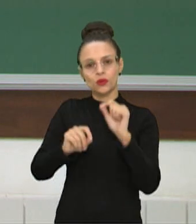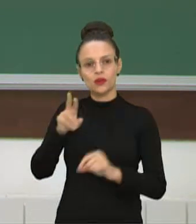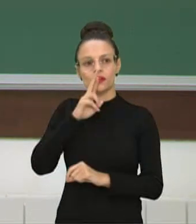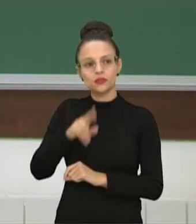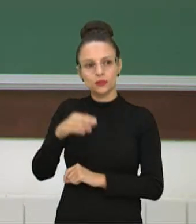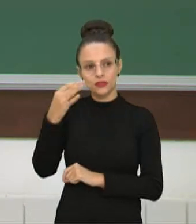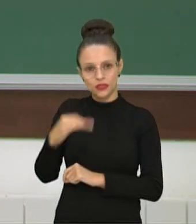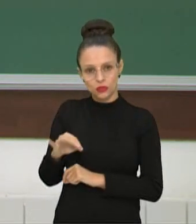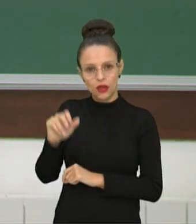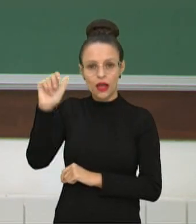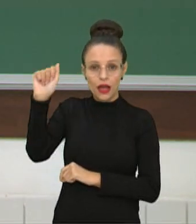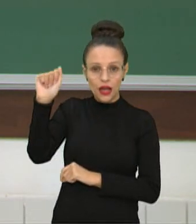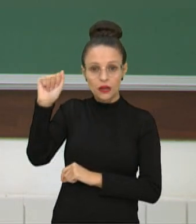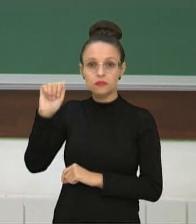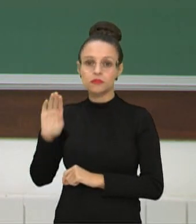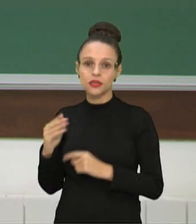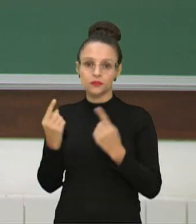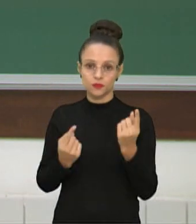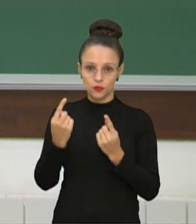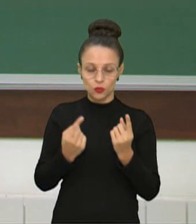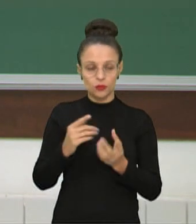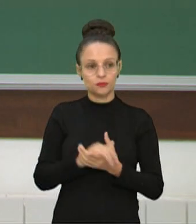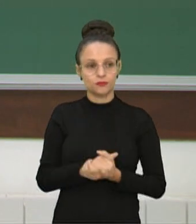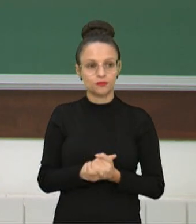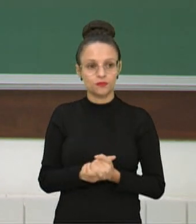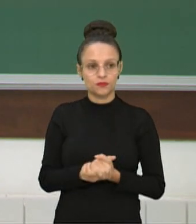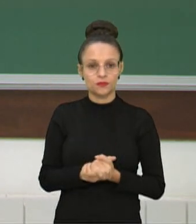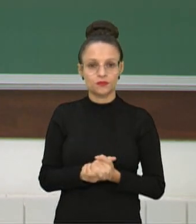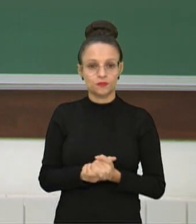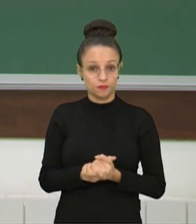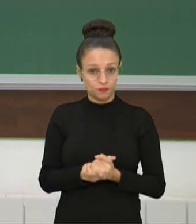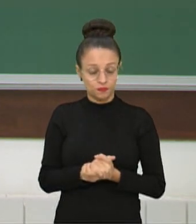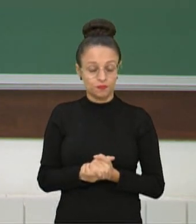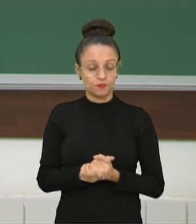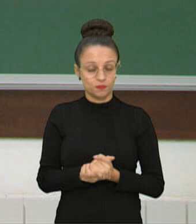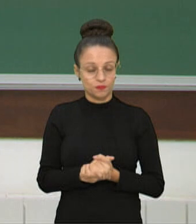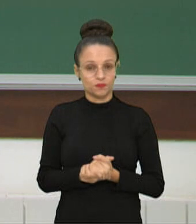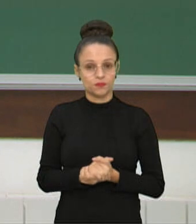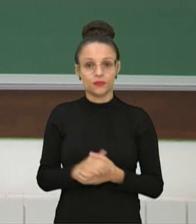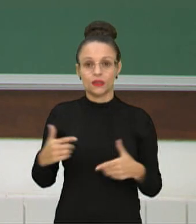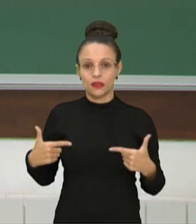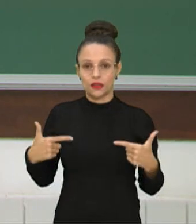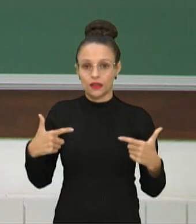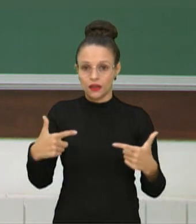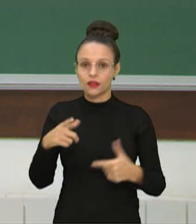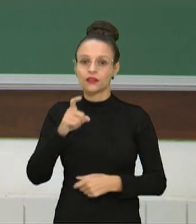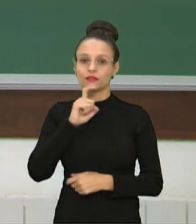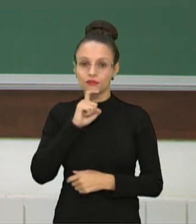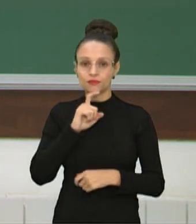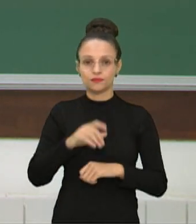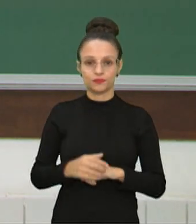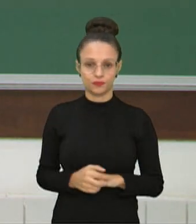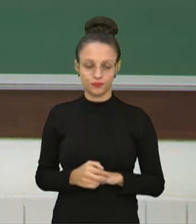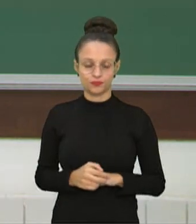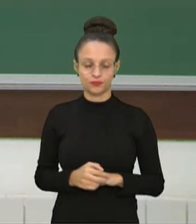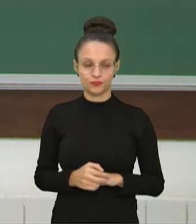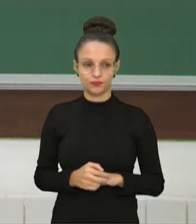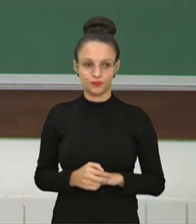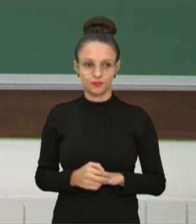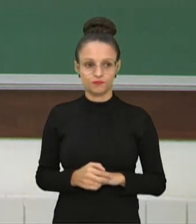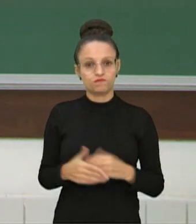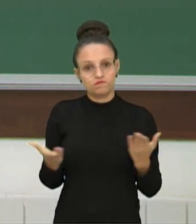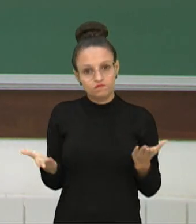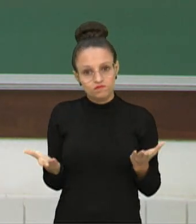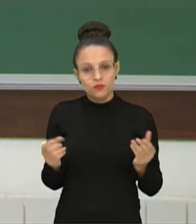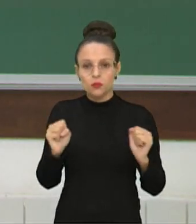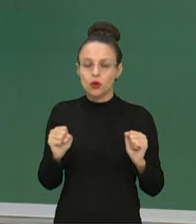certa está na letra A ou na letra B? Vamos ver se você acertou? Ah, Guerra Fria. Não pode